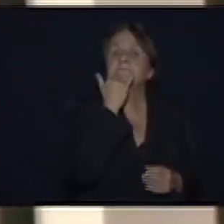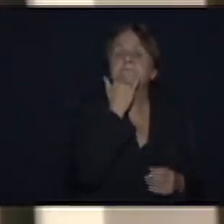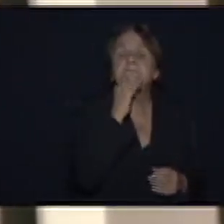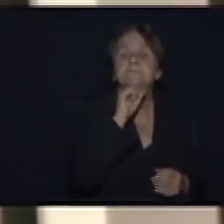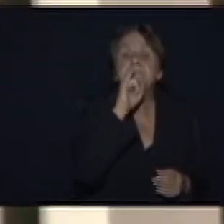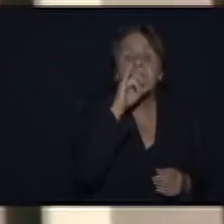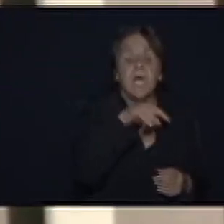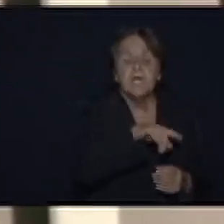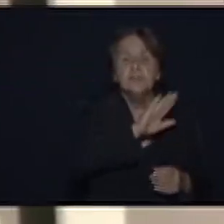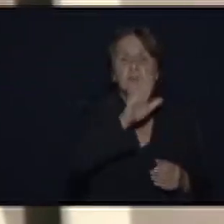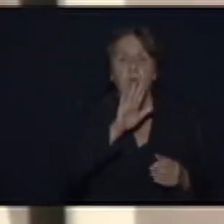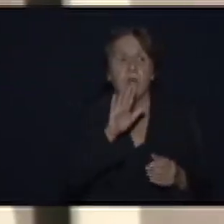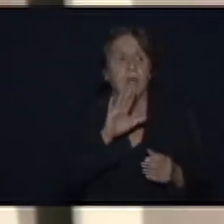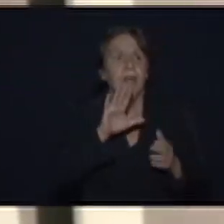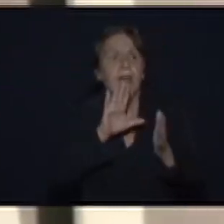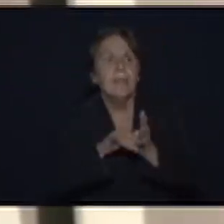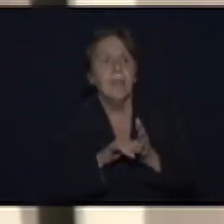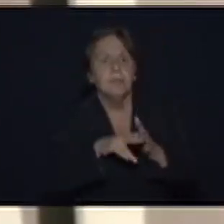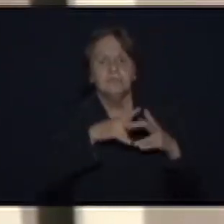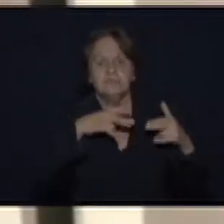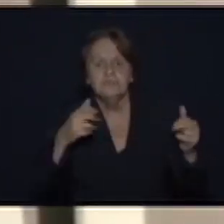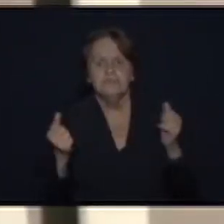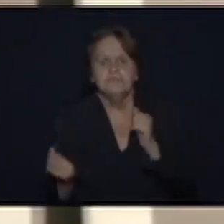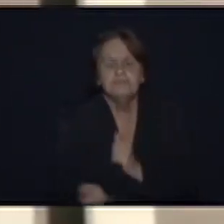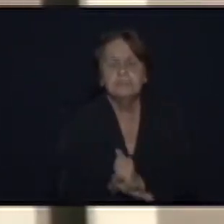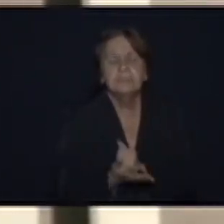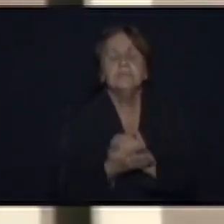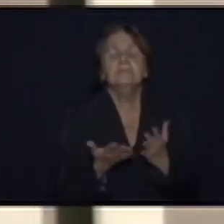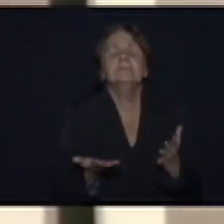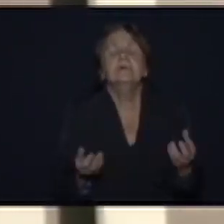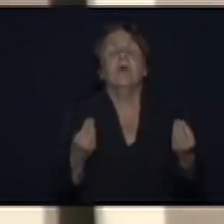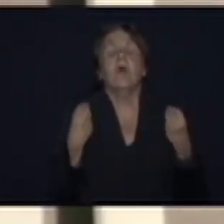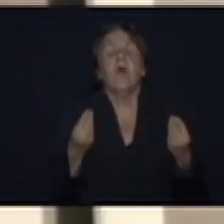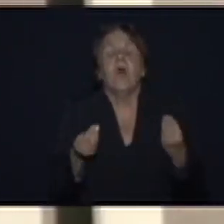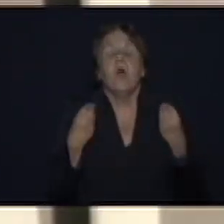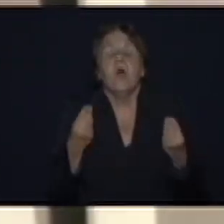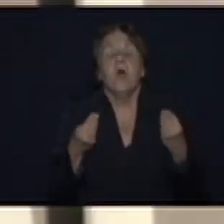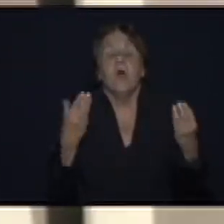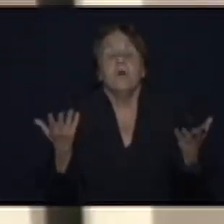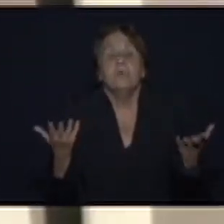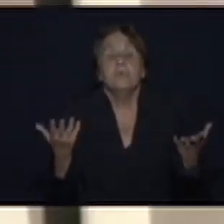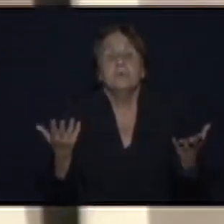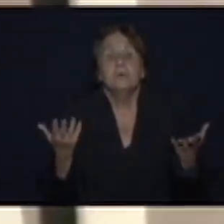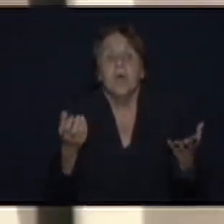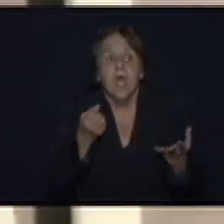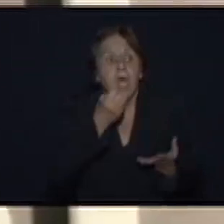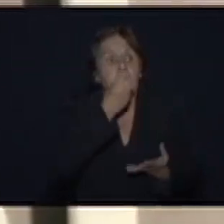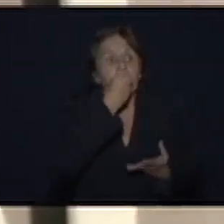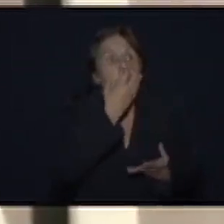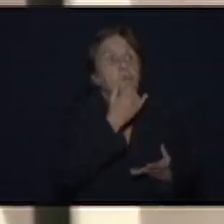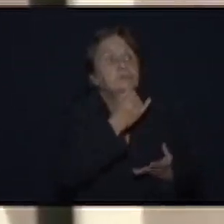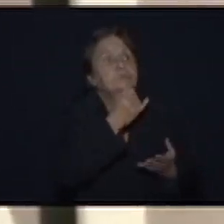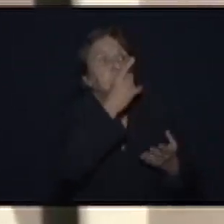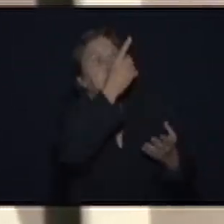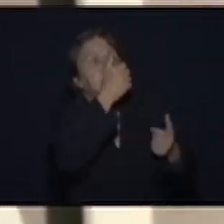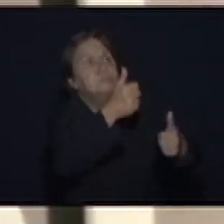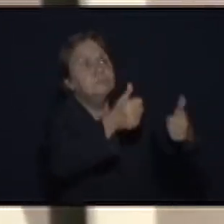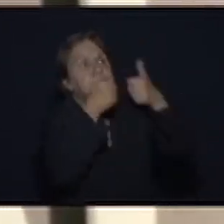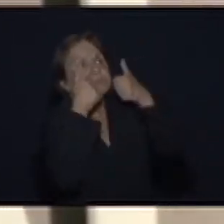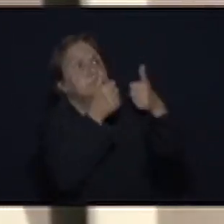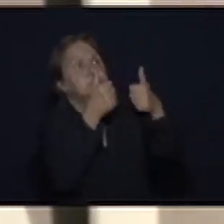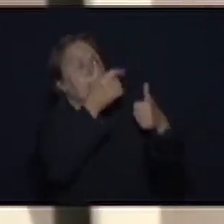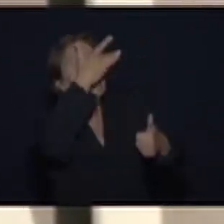corrupto sem vergonha como é que as instituições funcionaram e cadê os bons exemplos da política